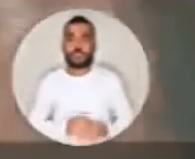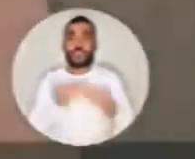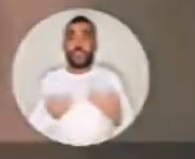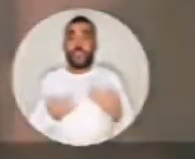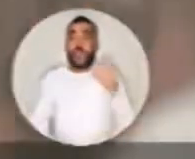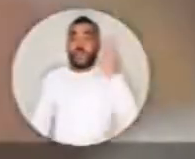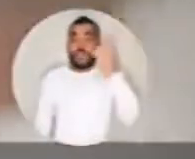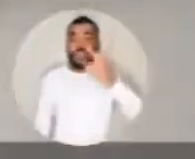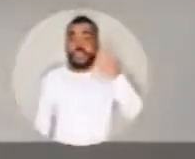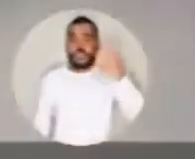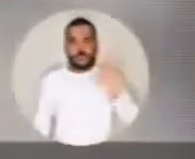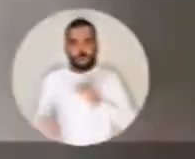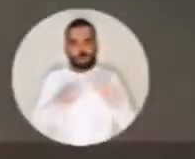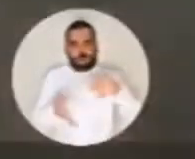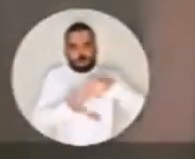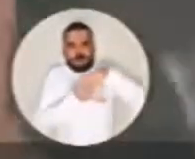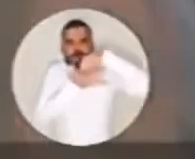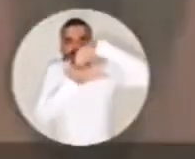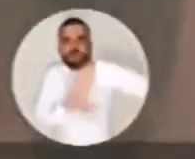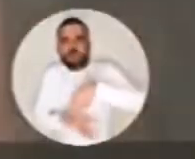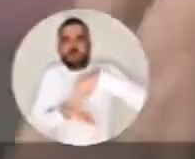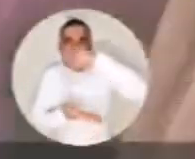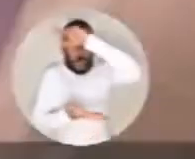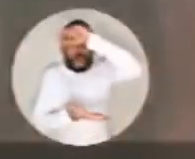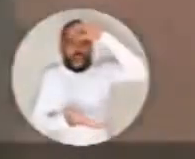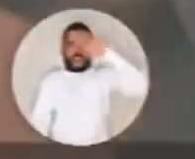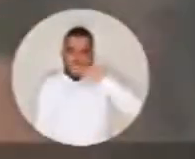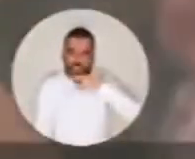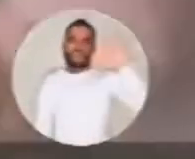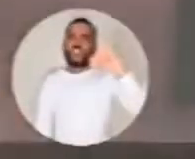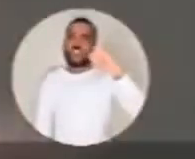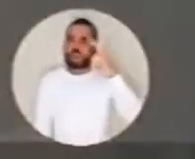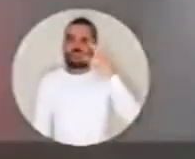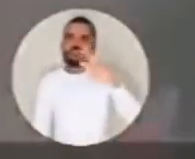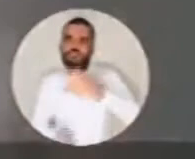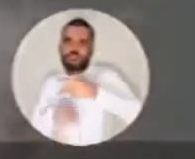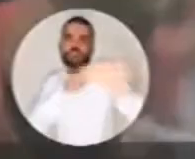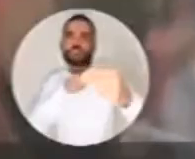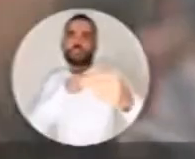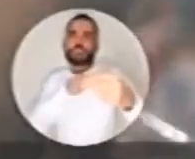não, não, não, não, não. Então, Dani, se prepare que você vai ser a nossa prefeita!